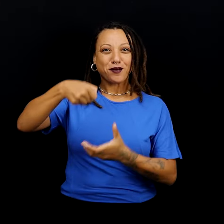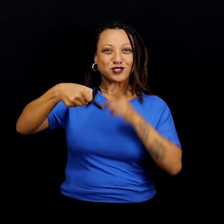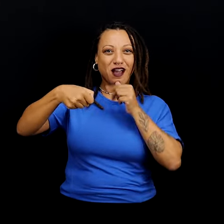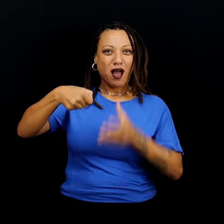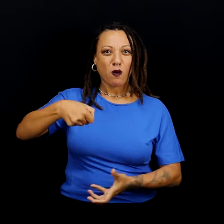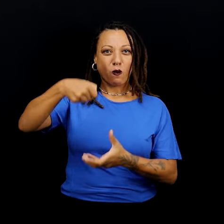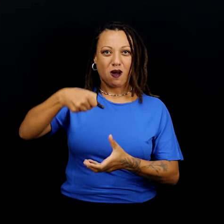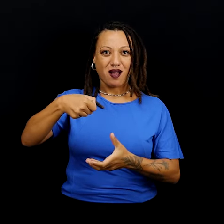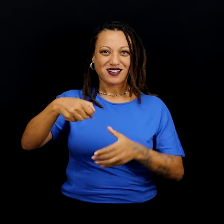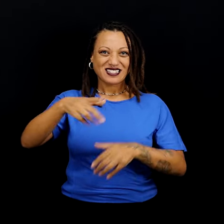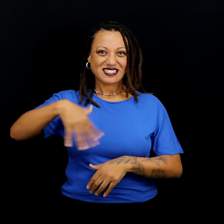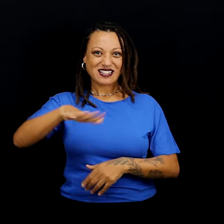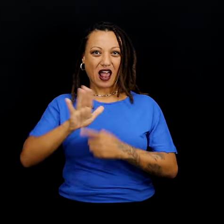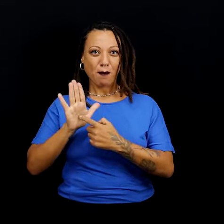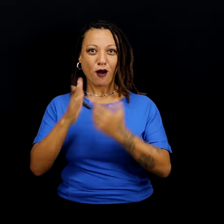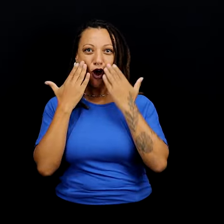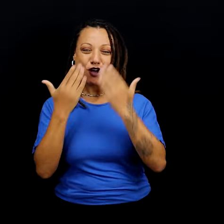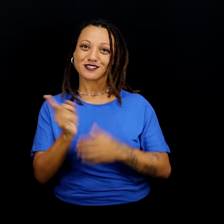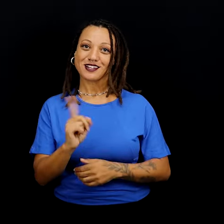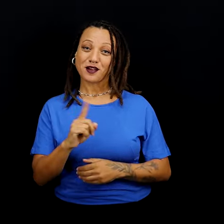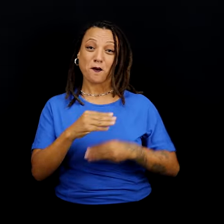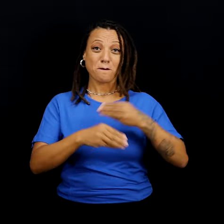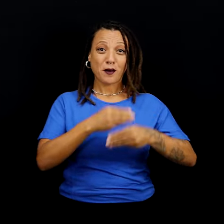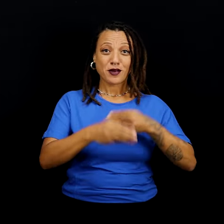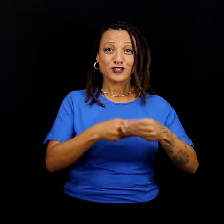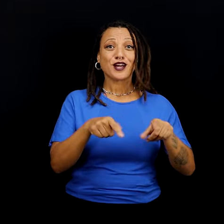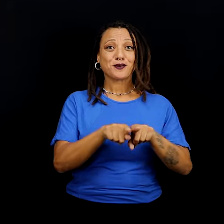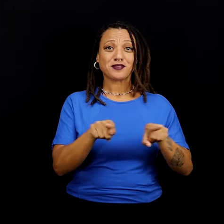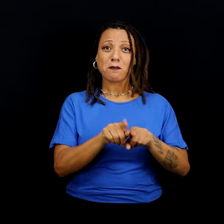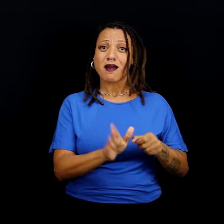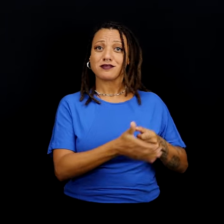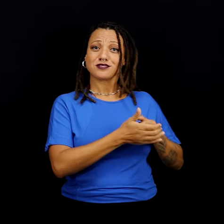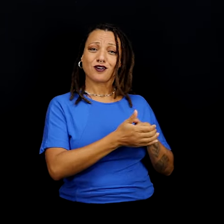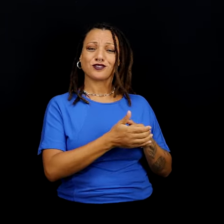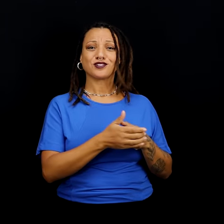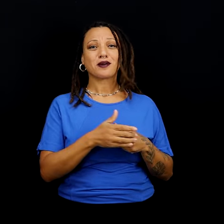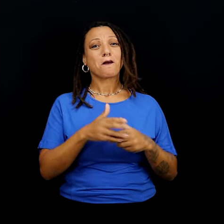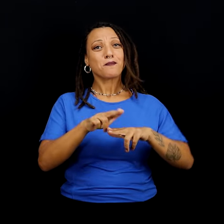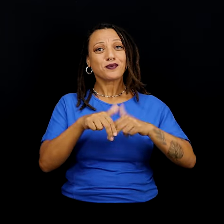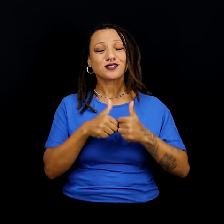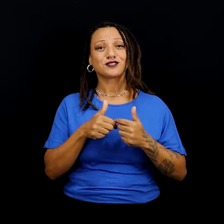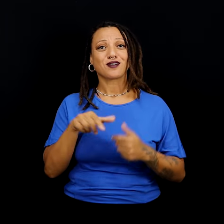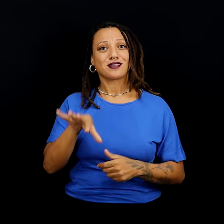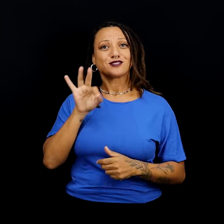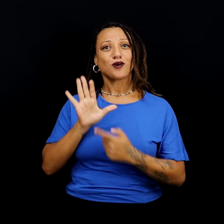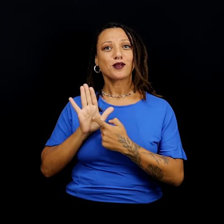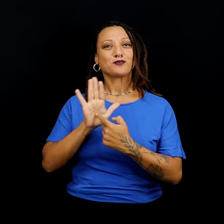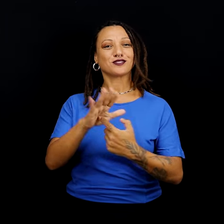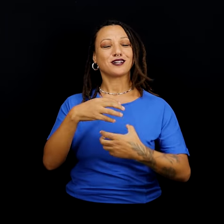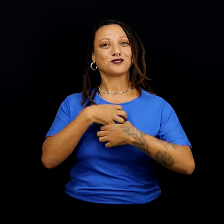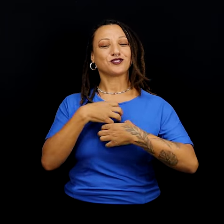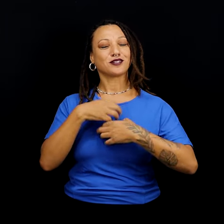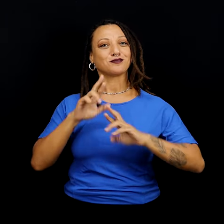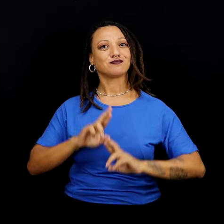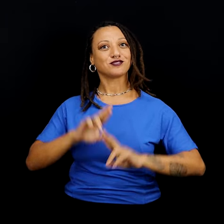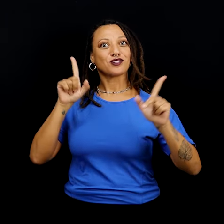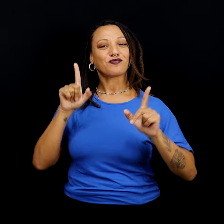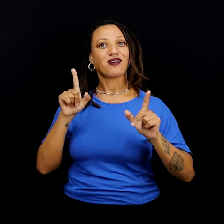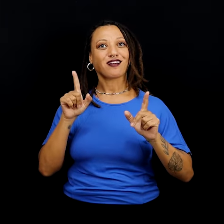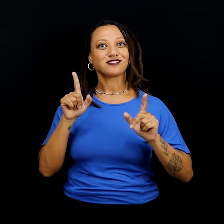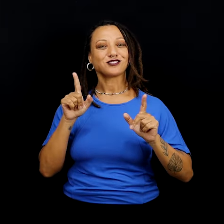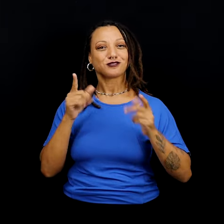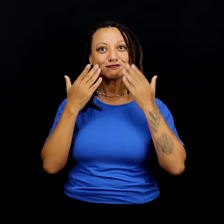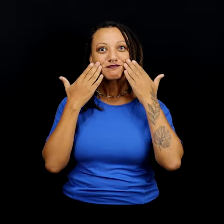papel higiênico ele é muito desvalorizado. Então ele explora isso de uma forma super peculiar, assim. A gente achou